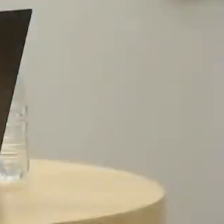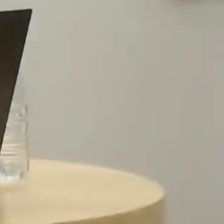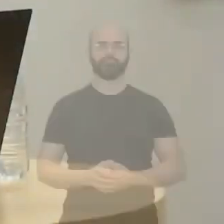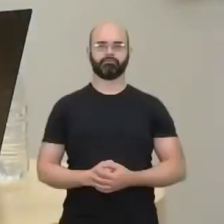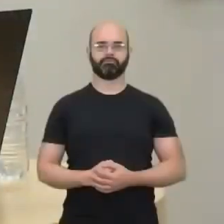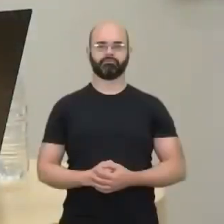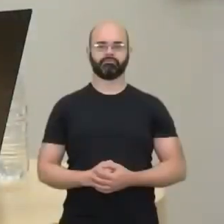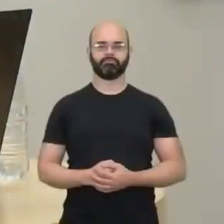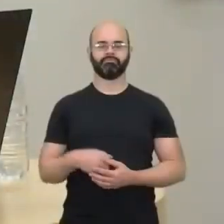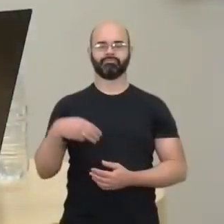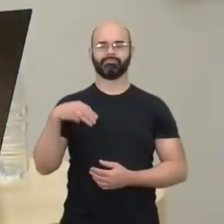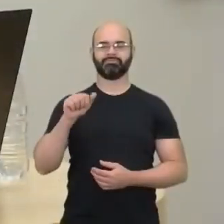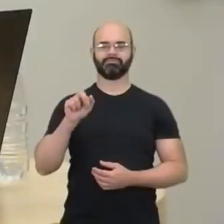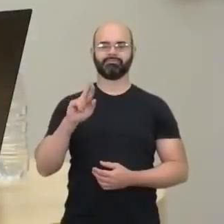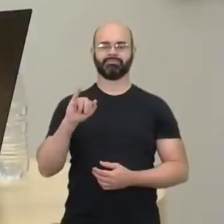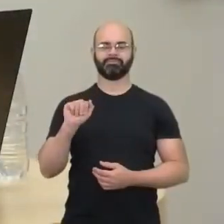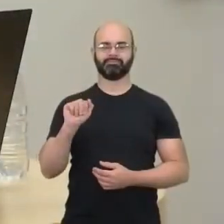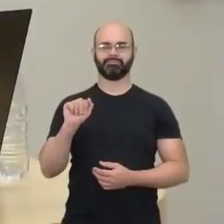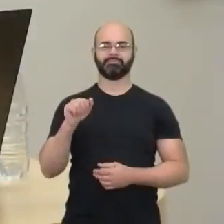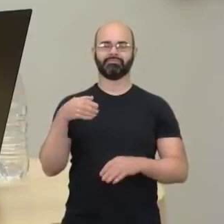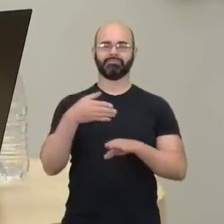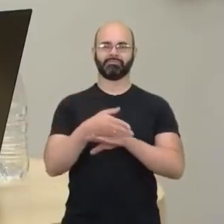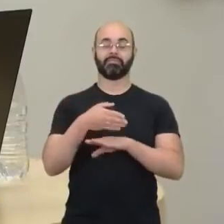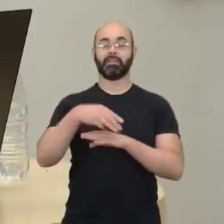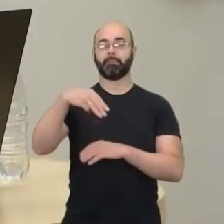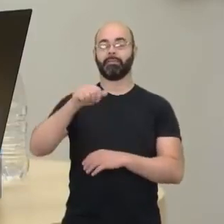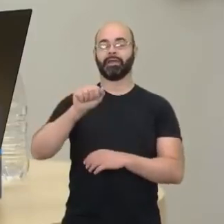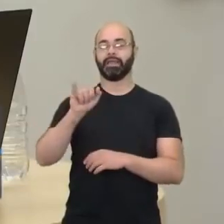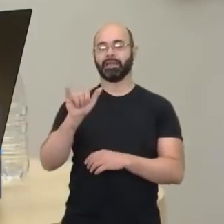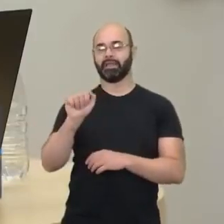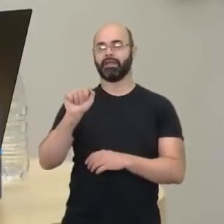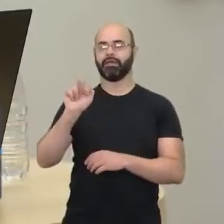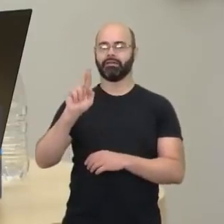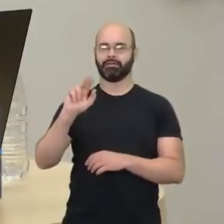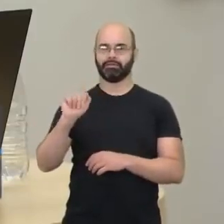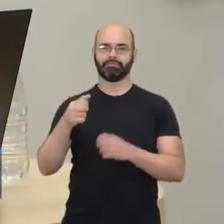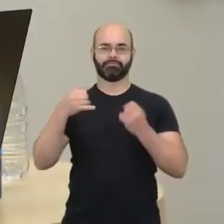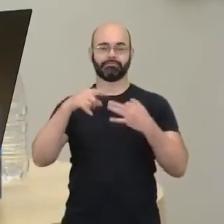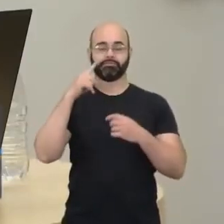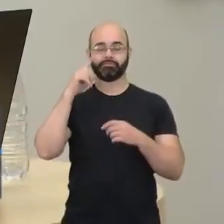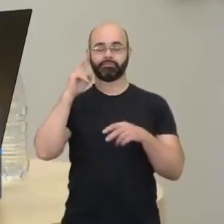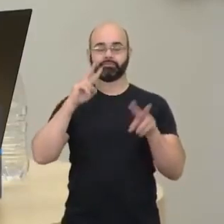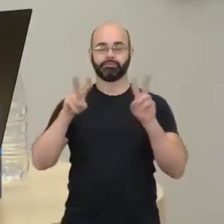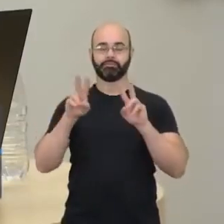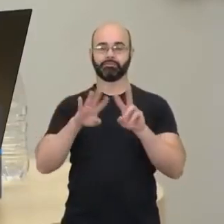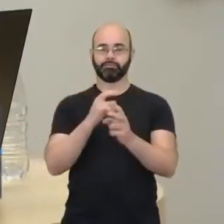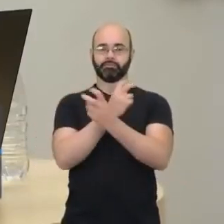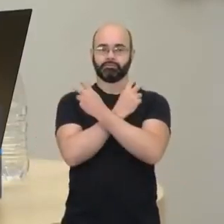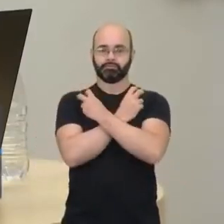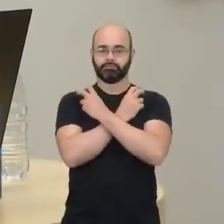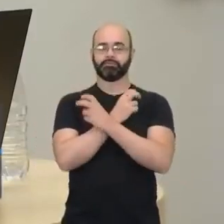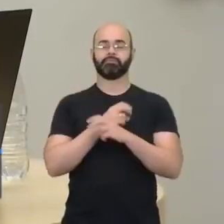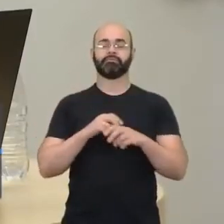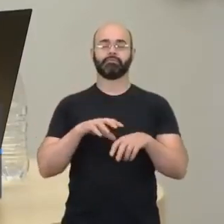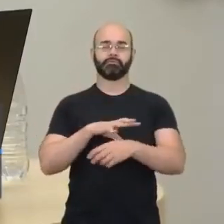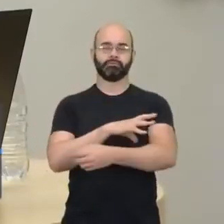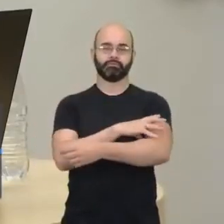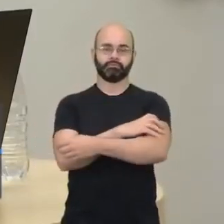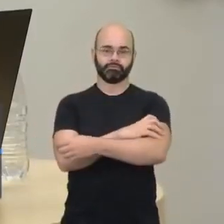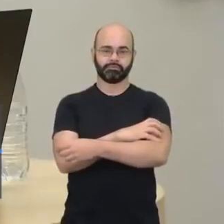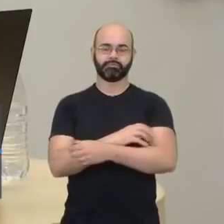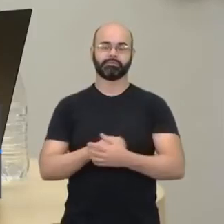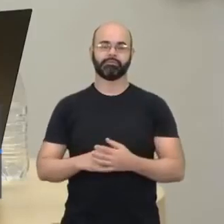Olha a Mayara aqui do Quirilos também participando novamente, falando que estava usando visão muscular esquelético. Os alunos da